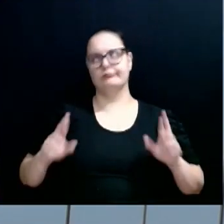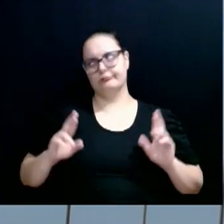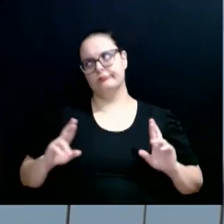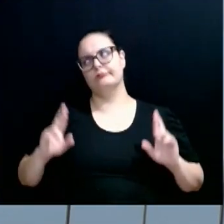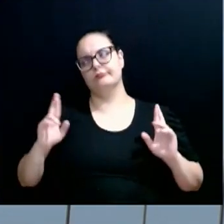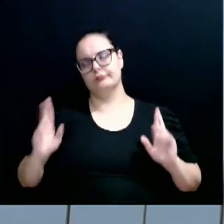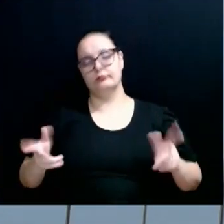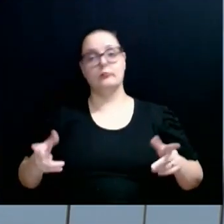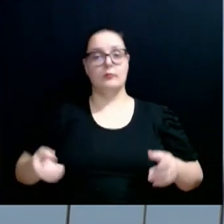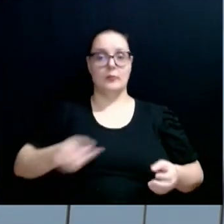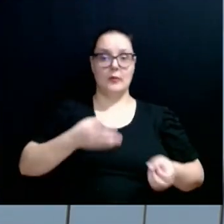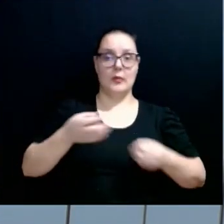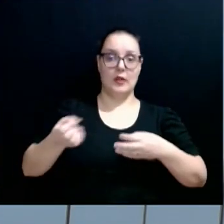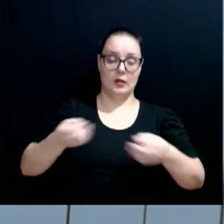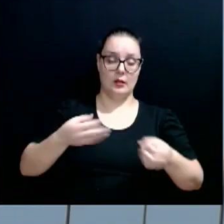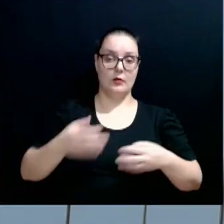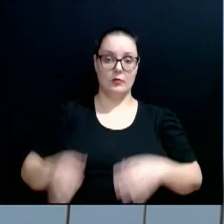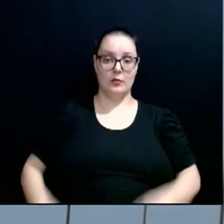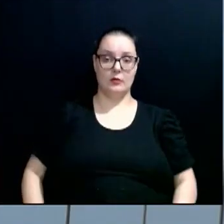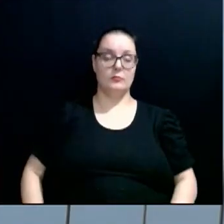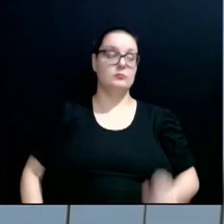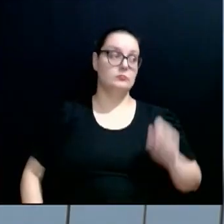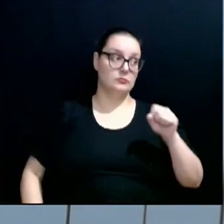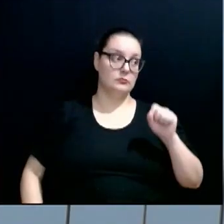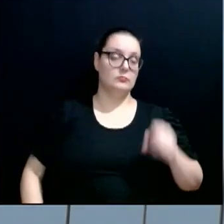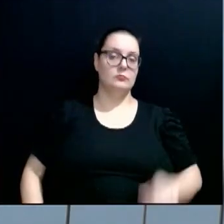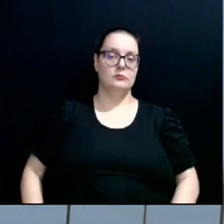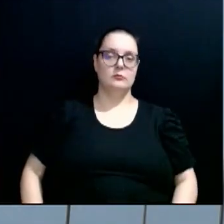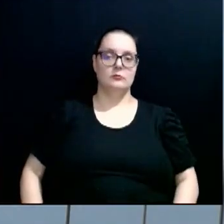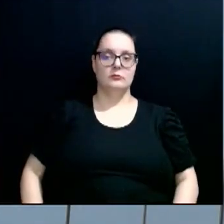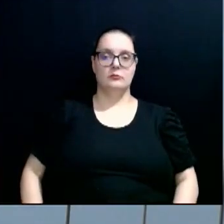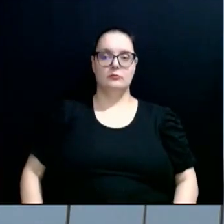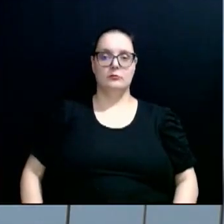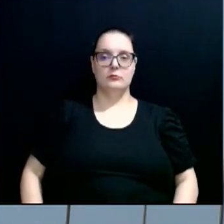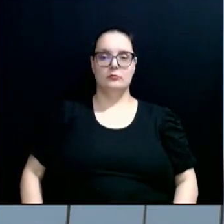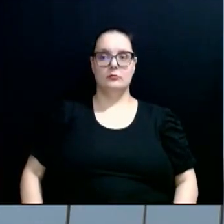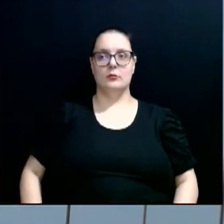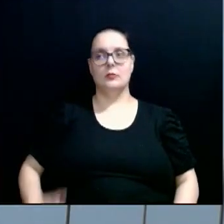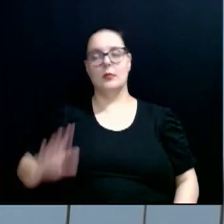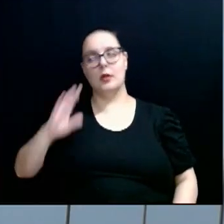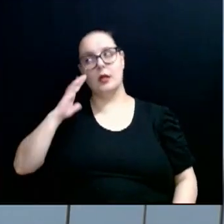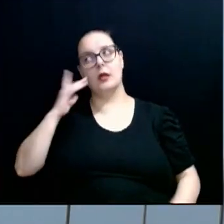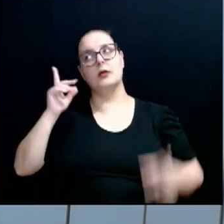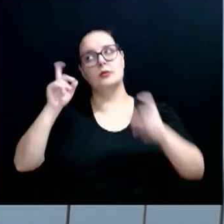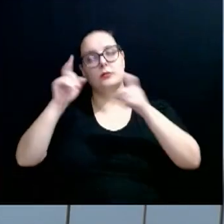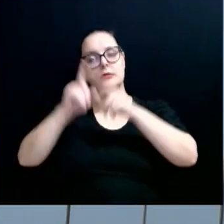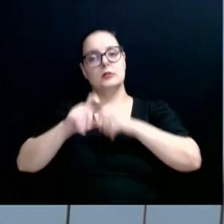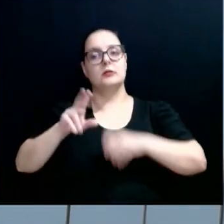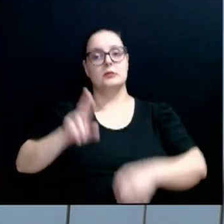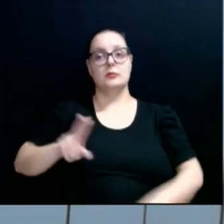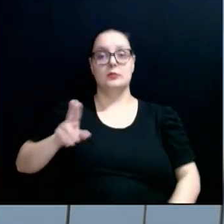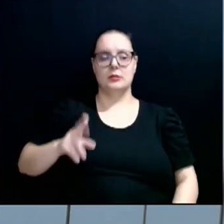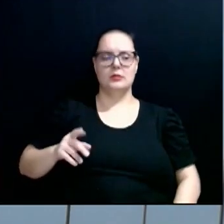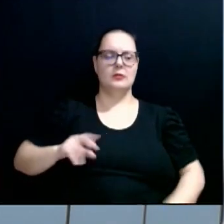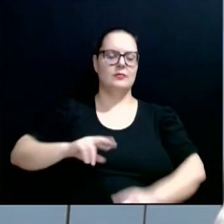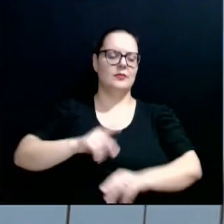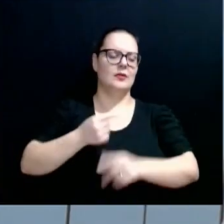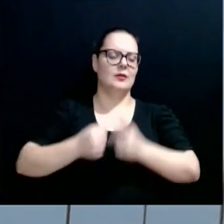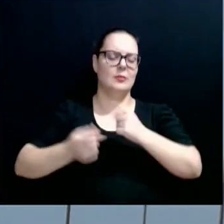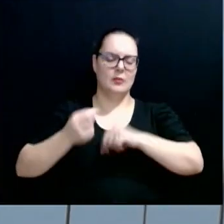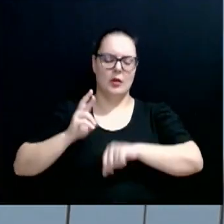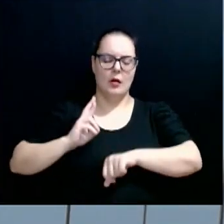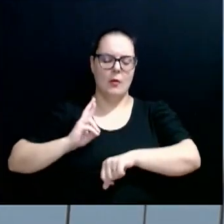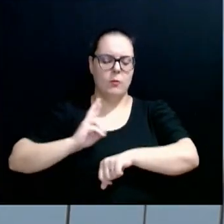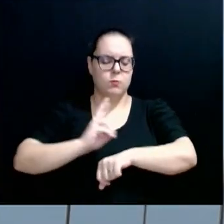inovador. Eu acho difícil ser implantado isso daí. Eu acho que é muito recurso financeiro, até porque aí seria